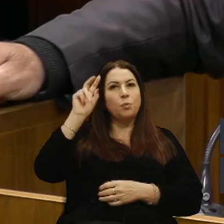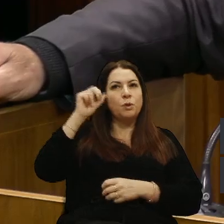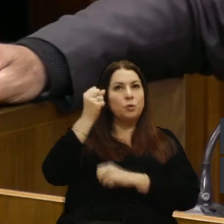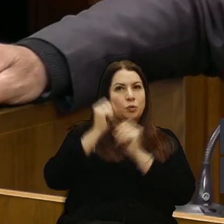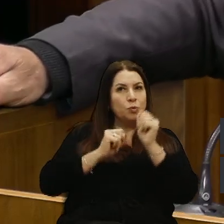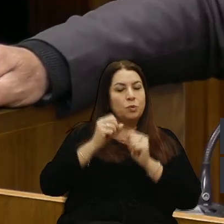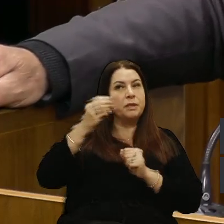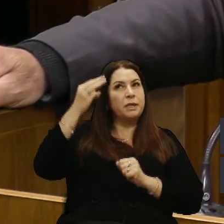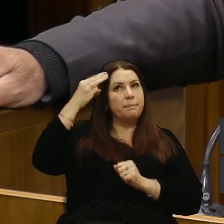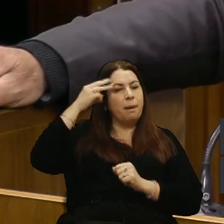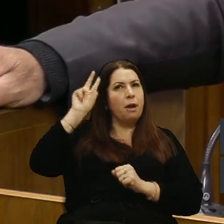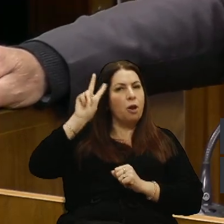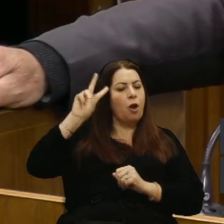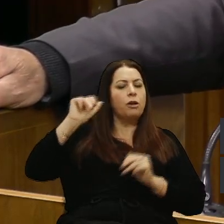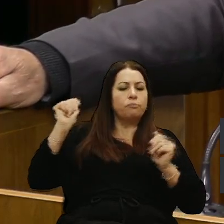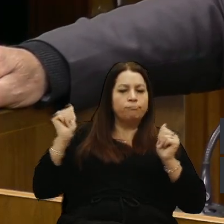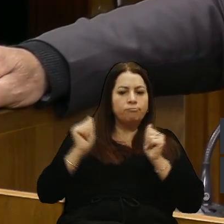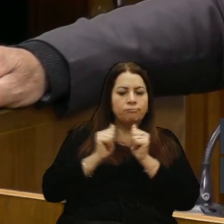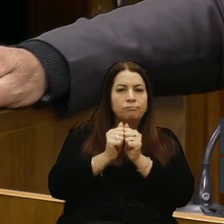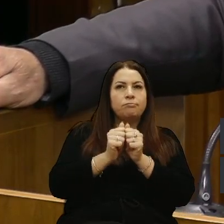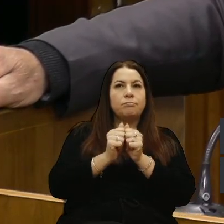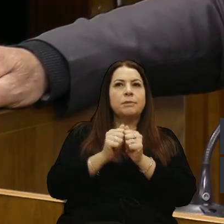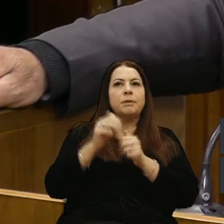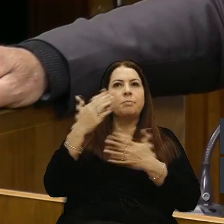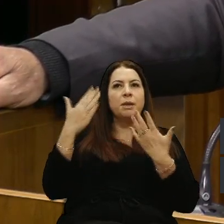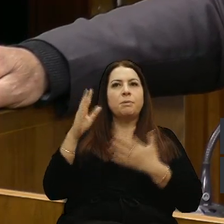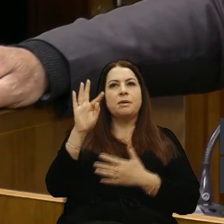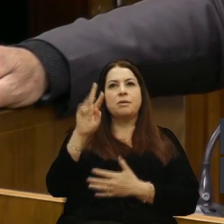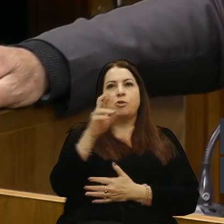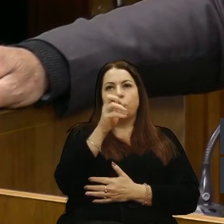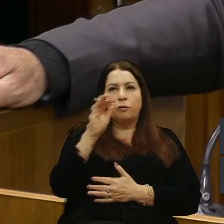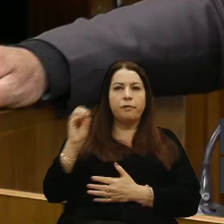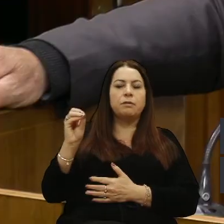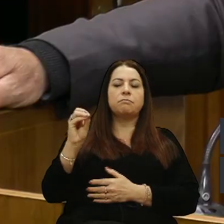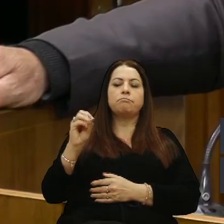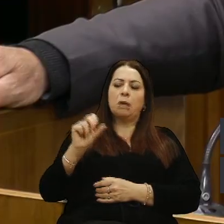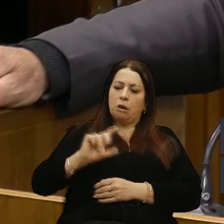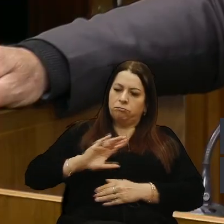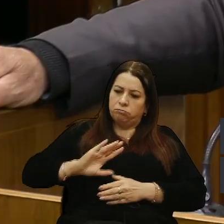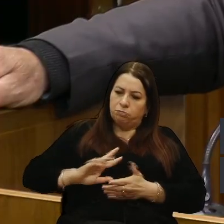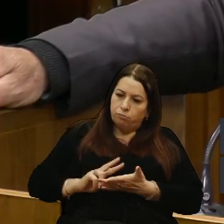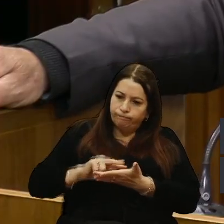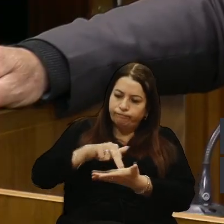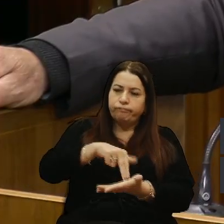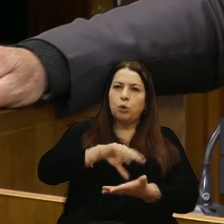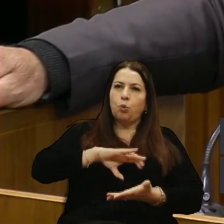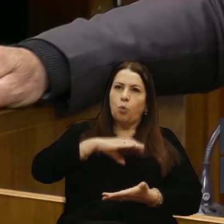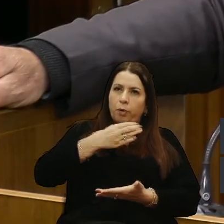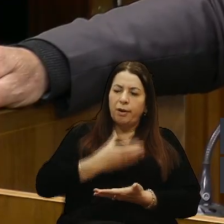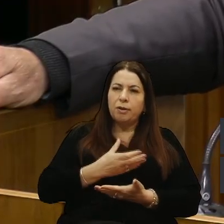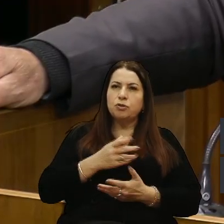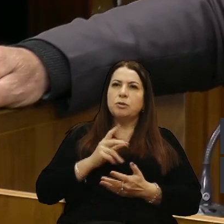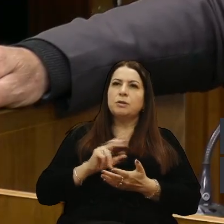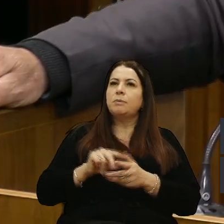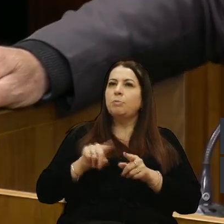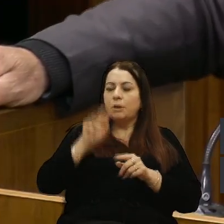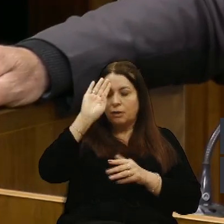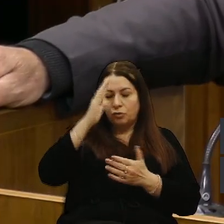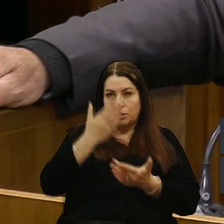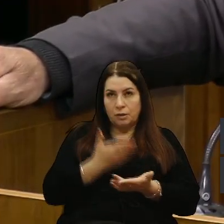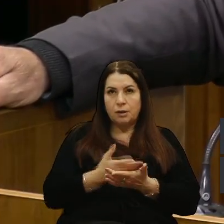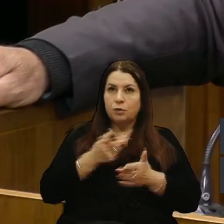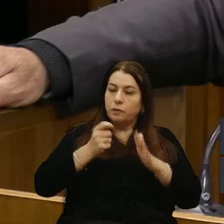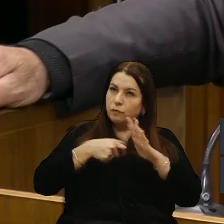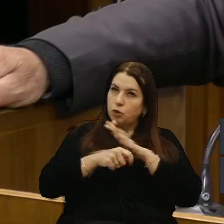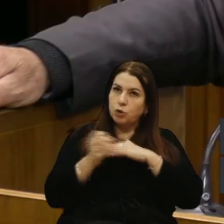andam juntas. Parabéns, Trovão, pela ousadia, pelo pioneirismo e por continuar acreditando e